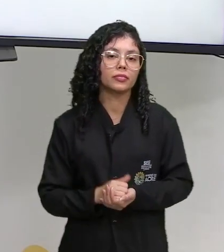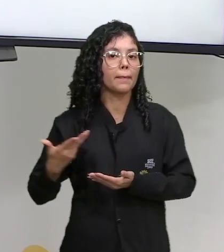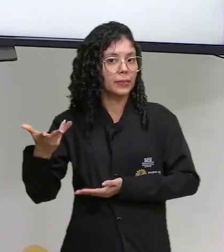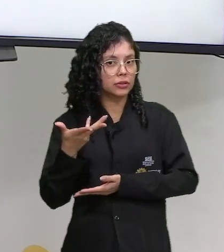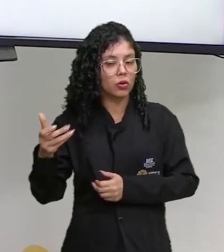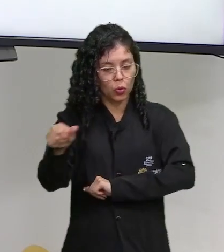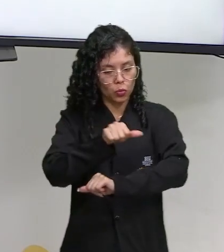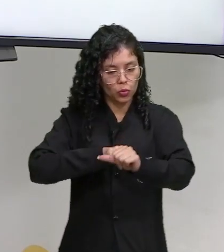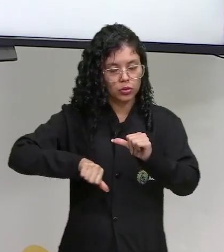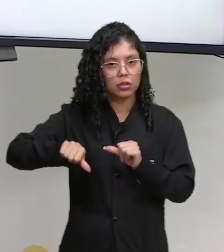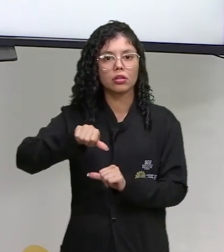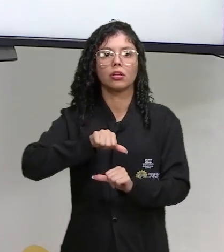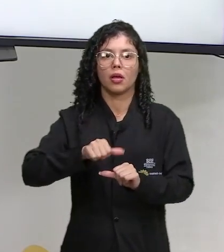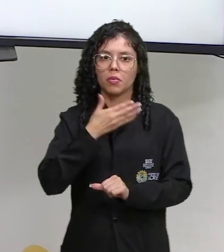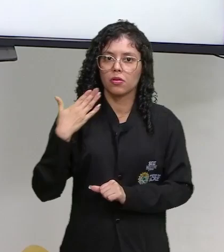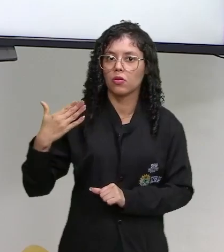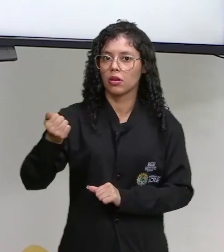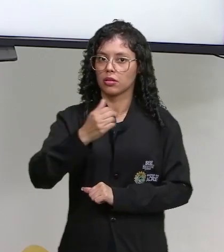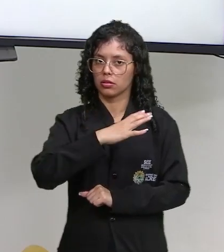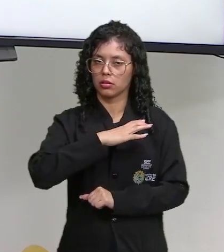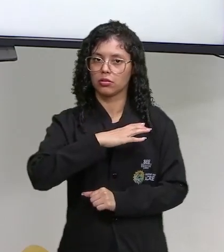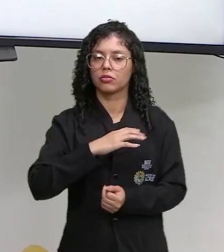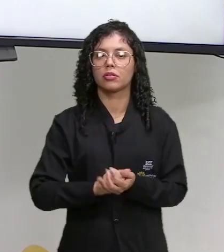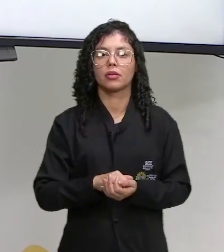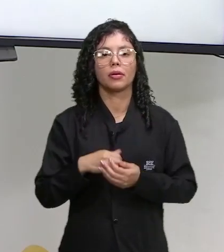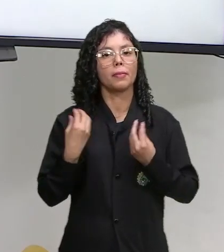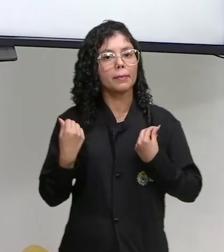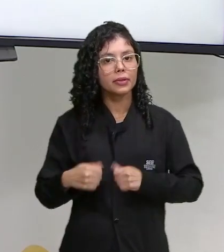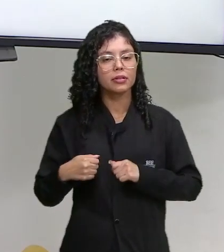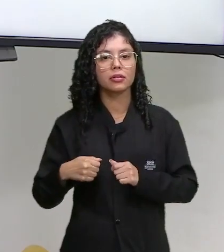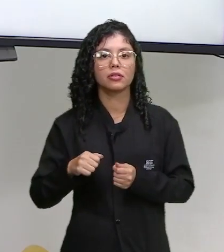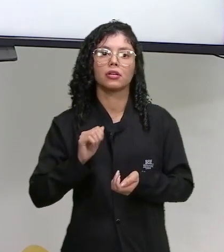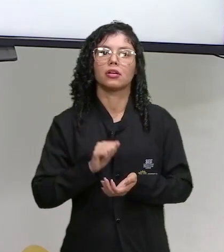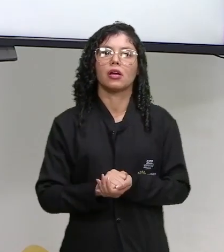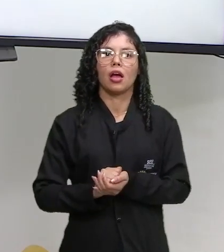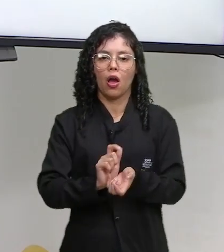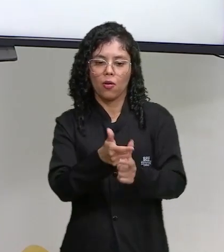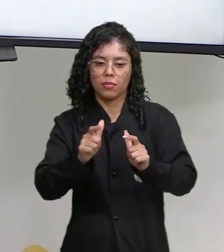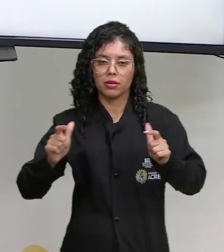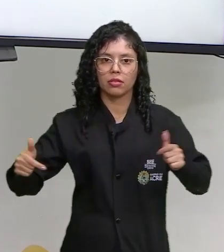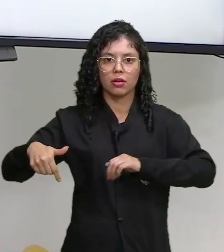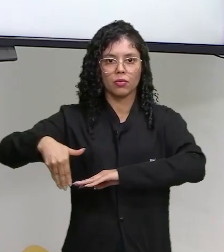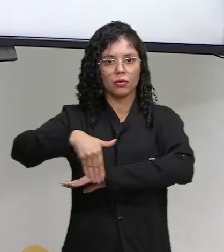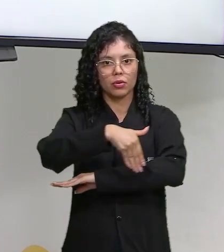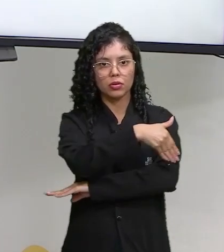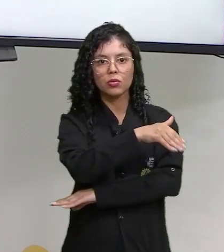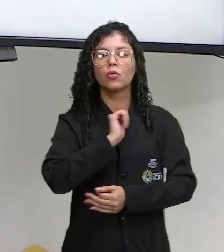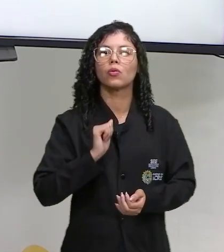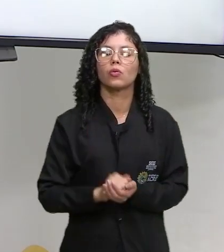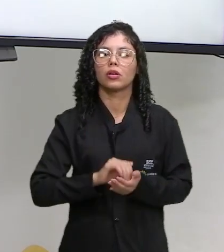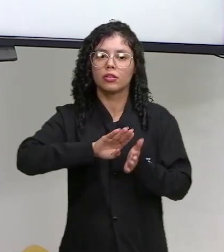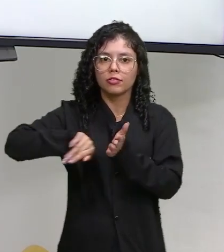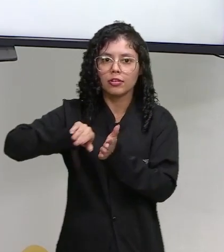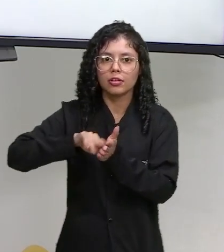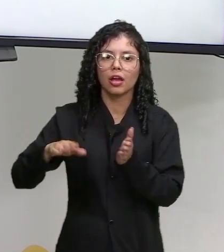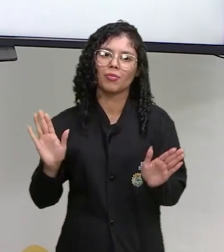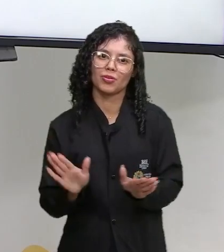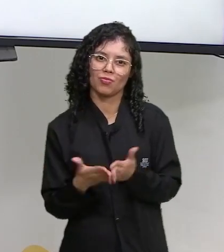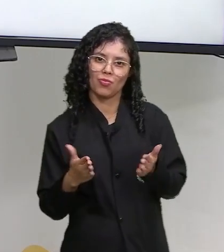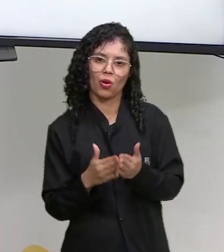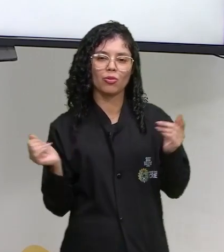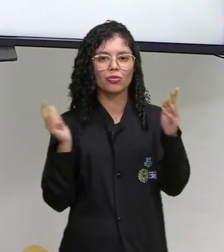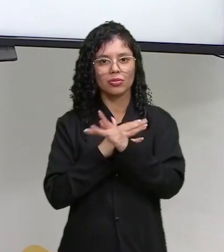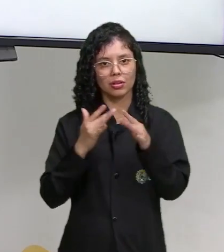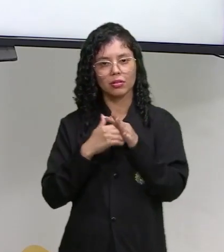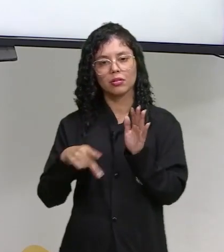queria uma mudança, ele queria modernizar a cidade. Para isso, ele começou a largar as avenidas, retirar os casebres, os casarões mais pobres do centro